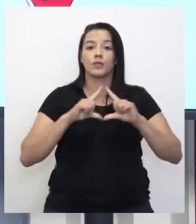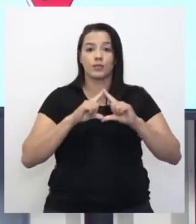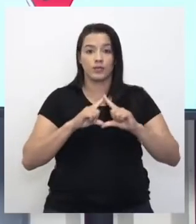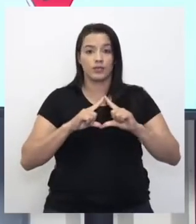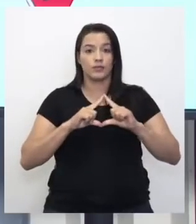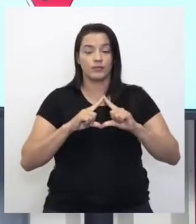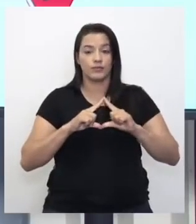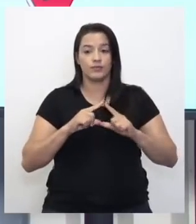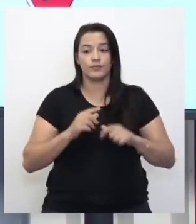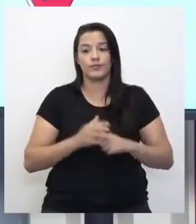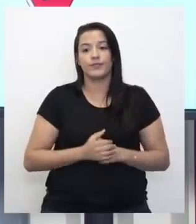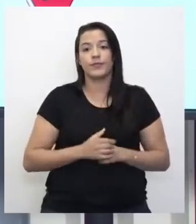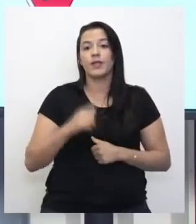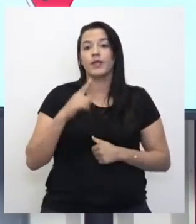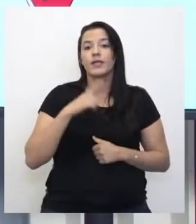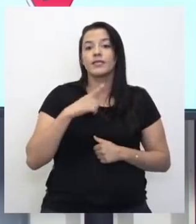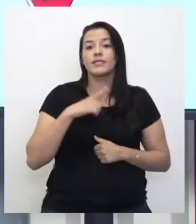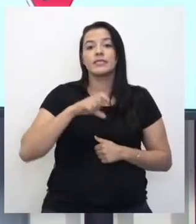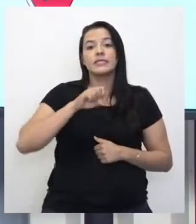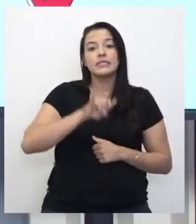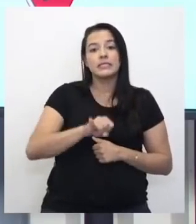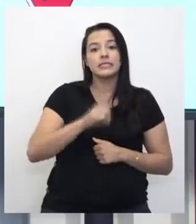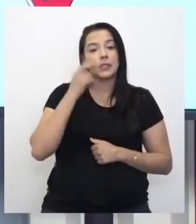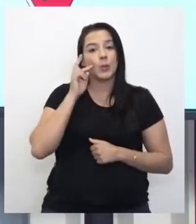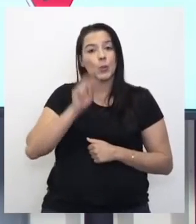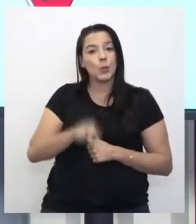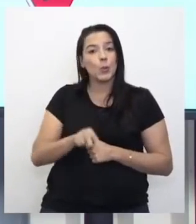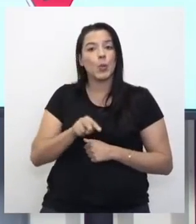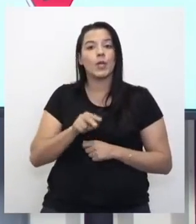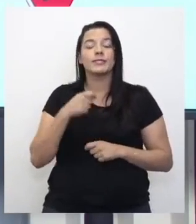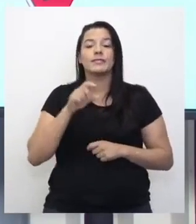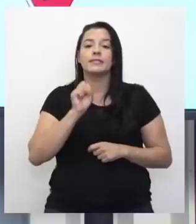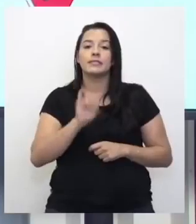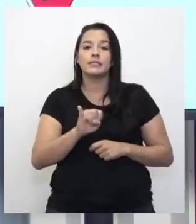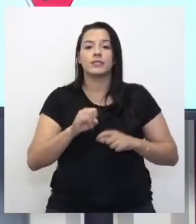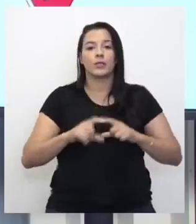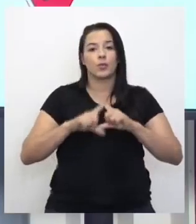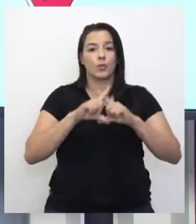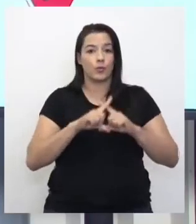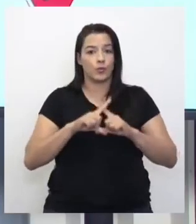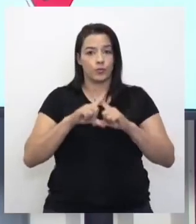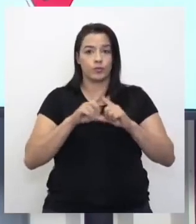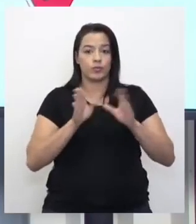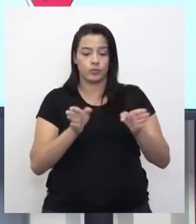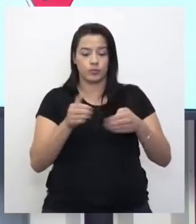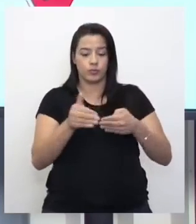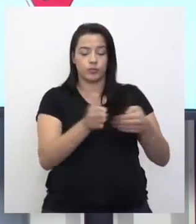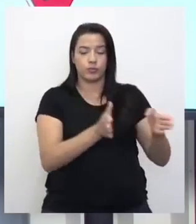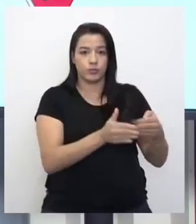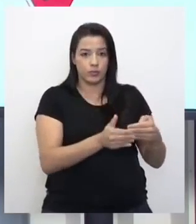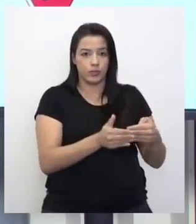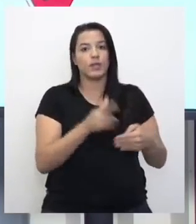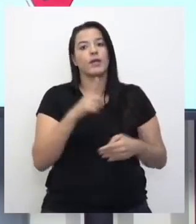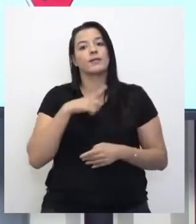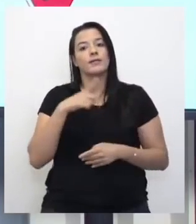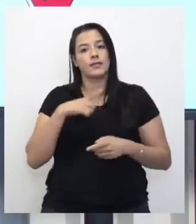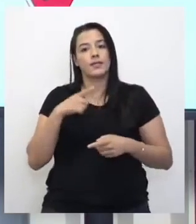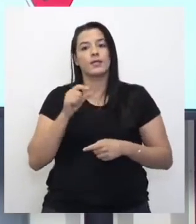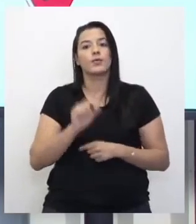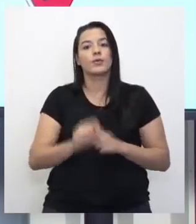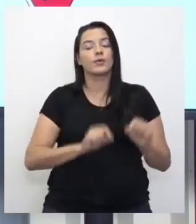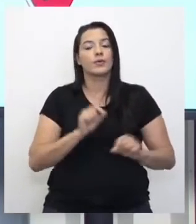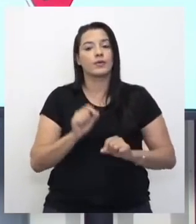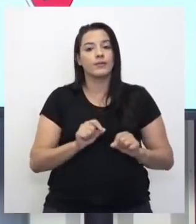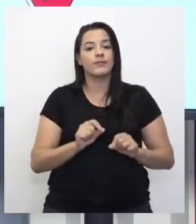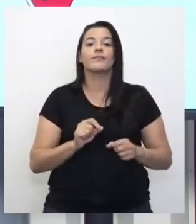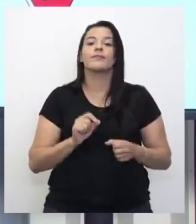base triangular. Se eu olho para a base e ela é um quadrado, então eu tenho um prisma de base